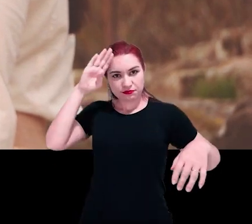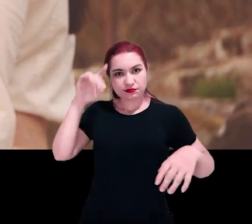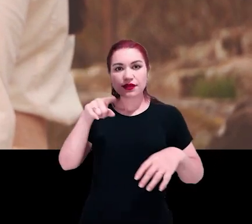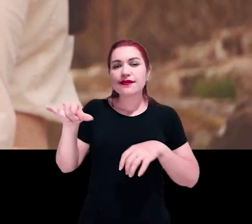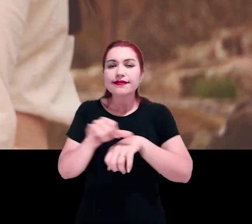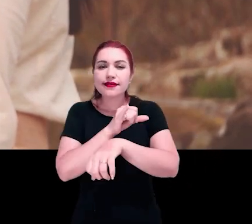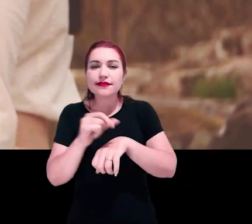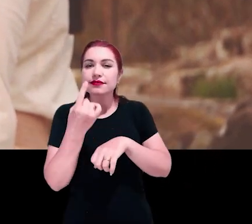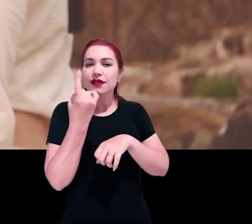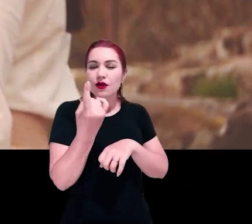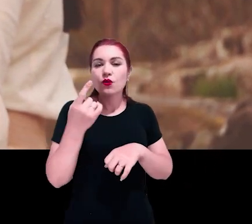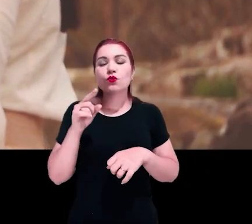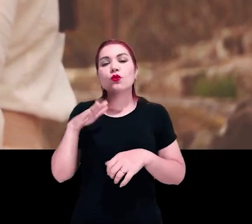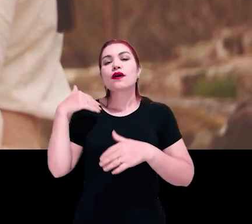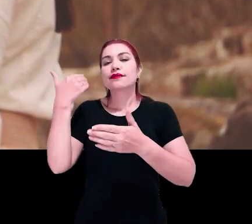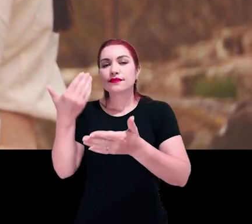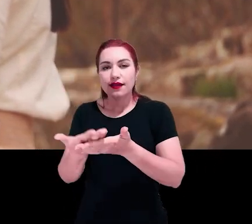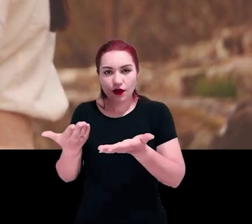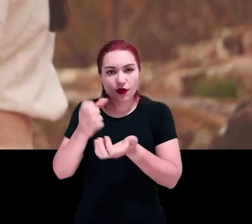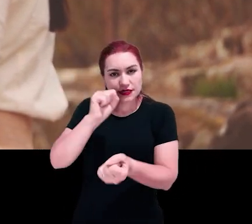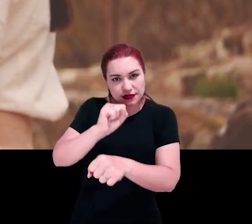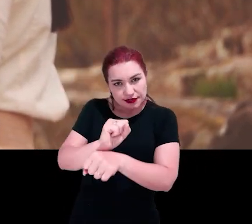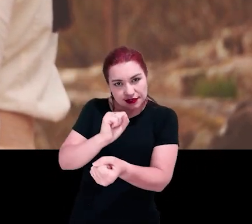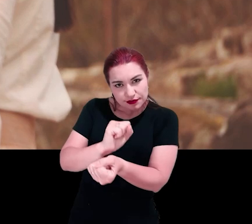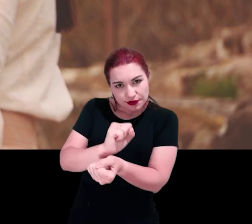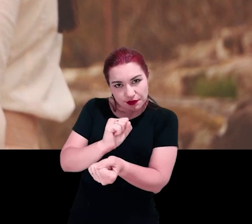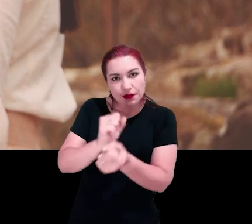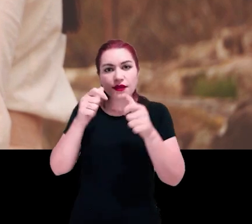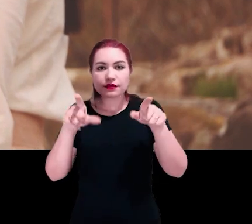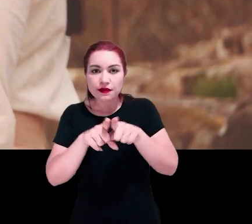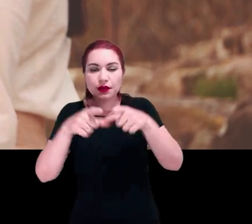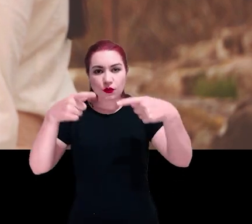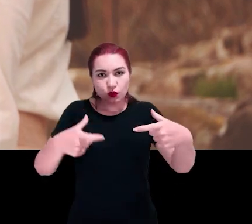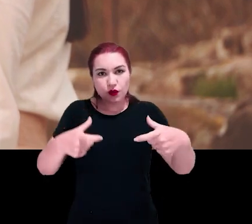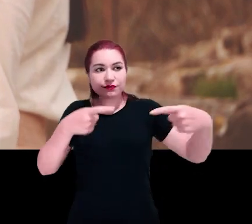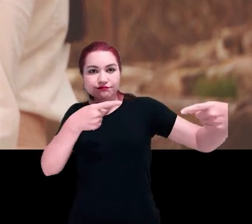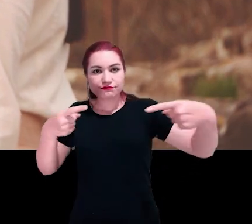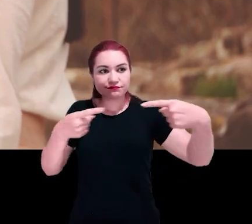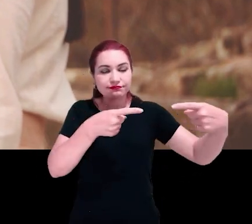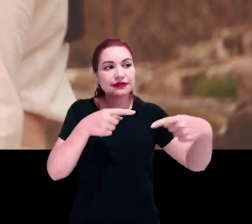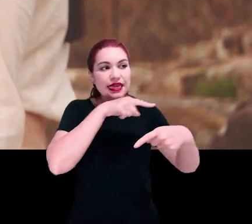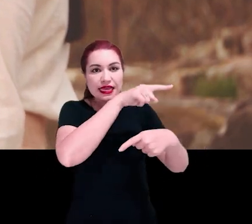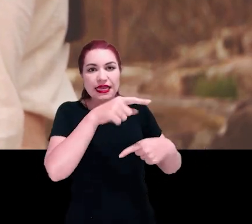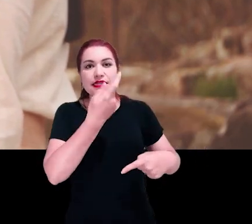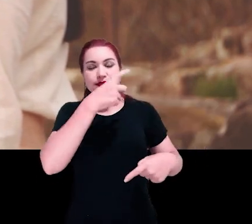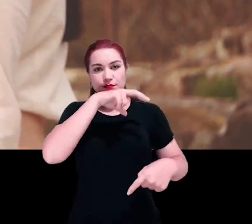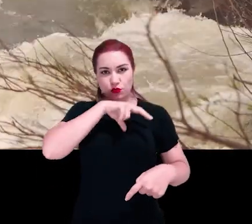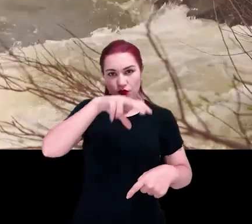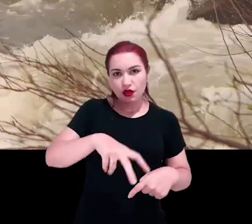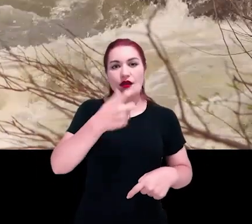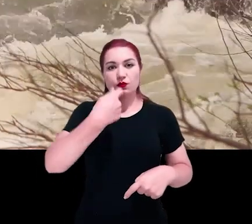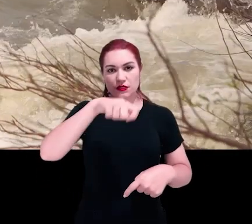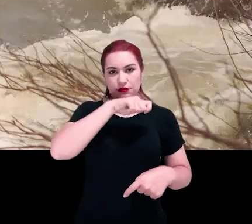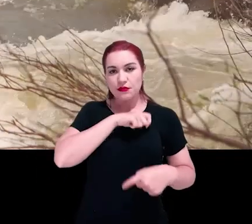e é por isso que nós chegamos a São Cepé e a esse espaço de batalha, era não deixar que os portugueses e espanhóis chegassem muito perto